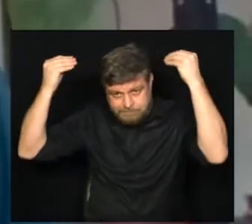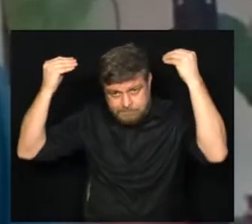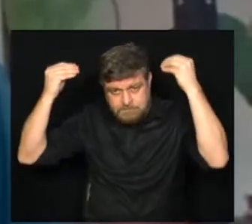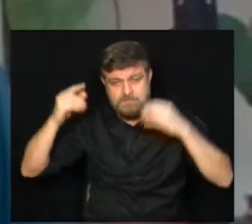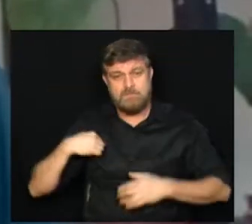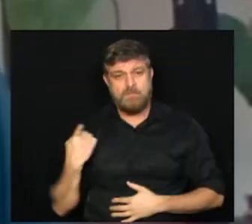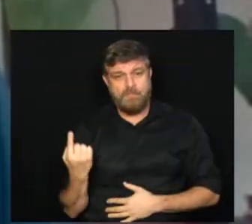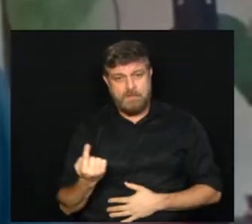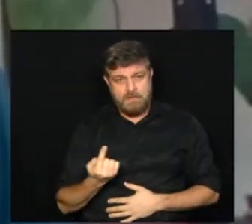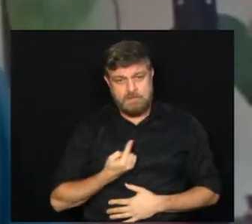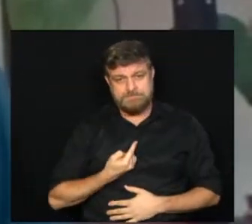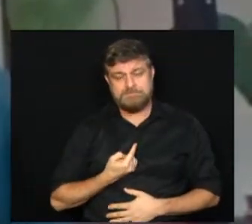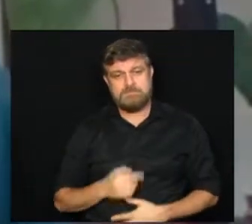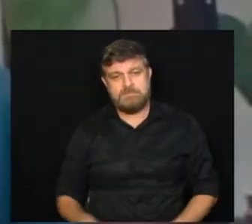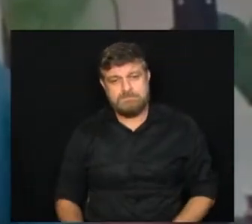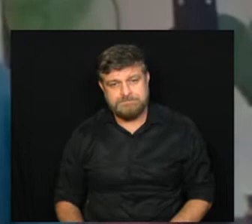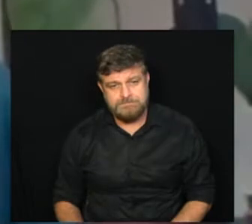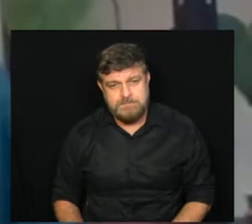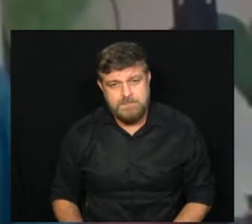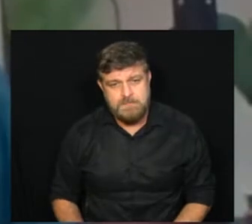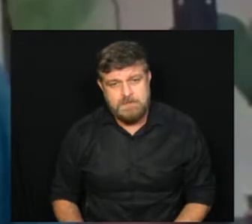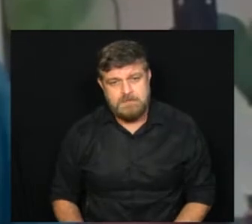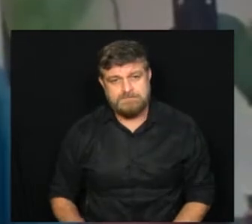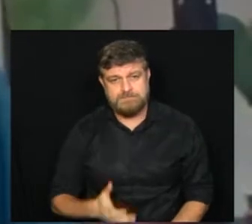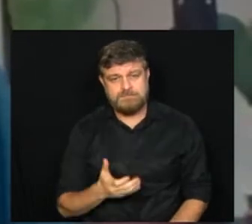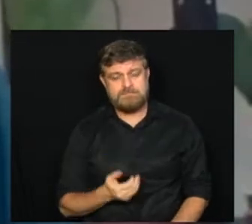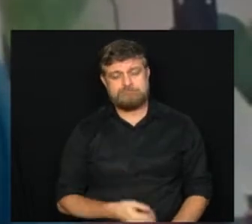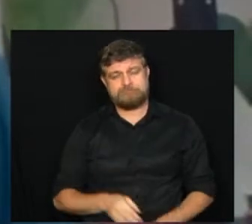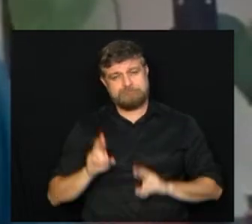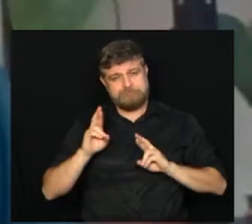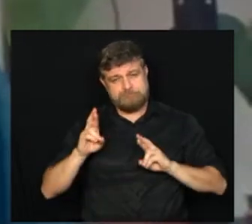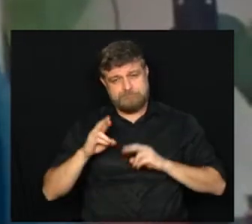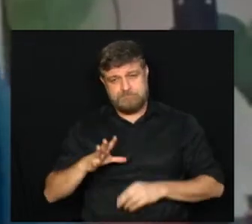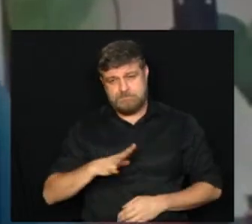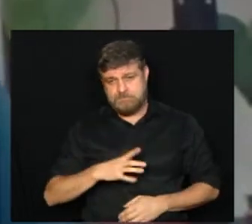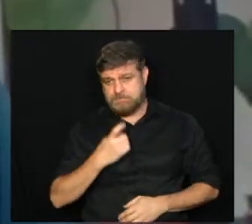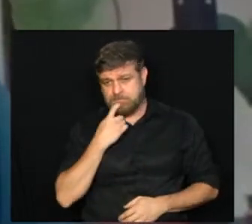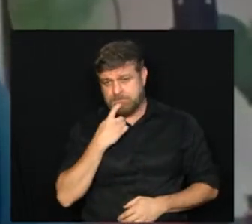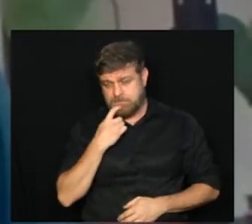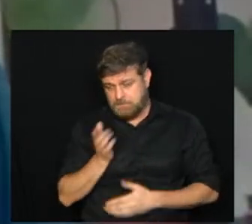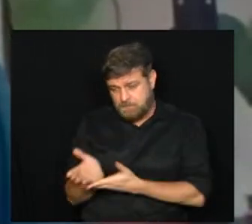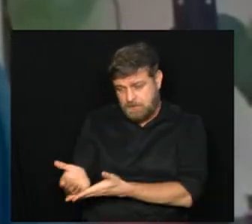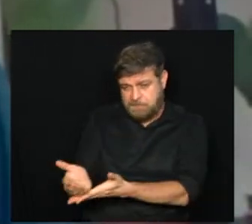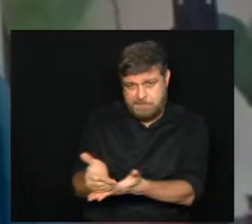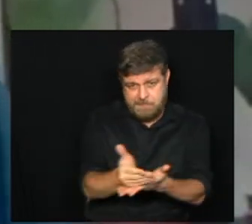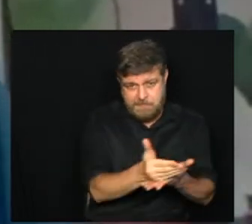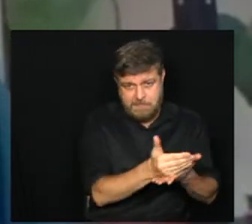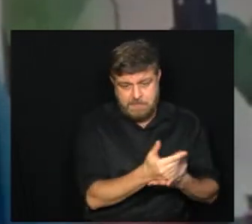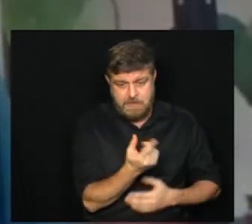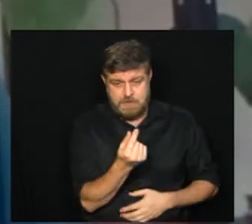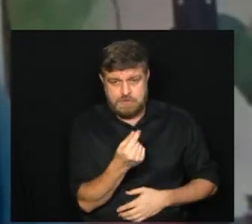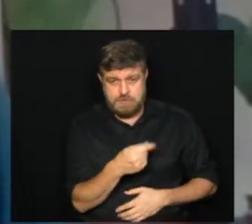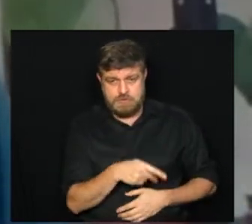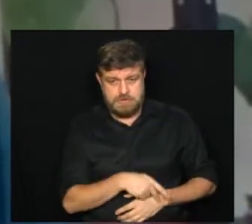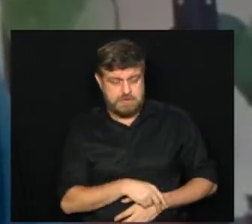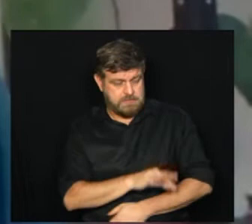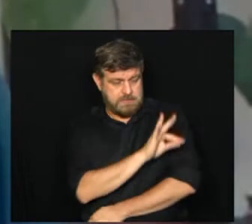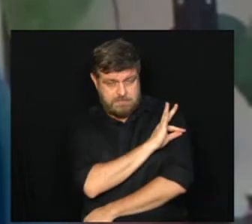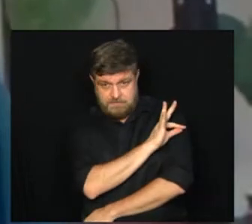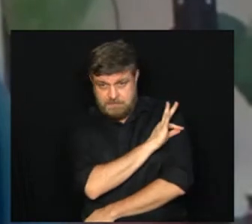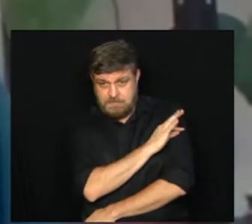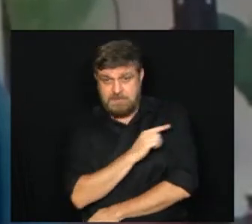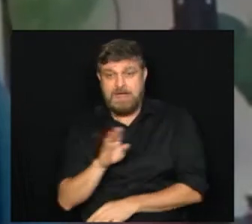nós pretendemos que o orçamento da cidade contemple, que a gente possa contar também com